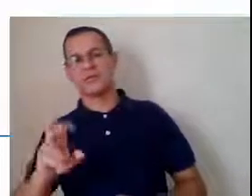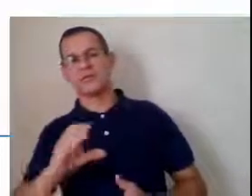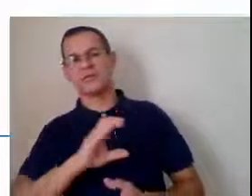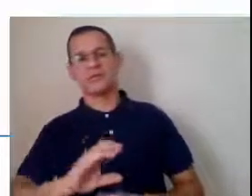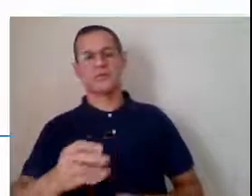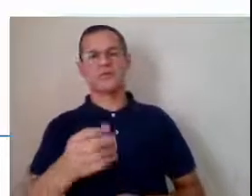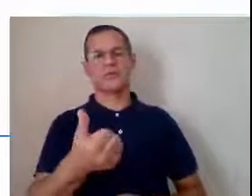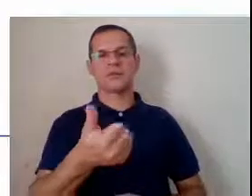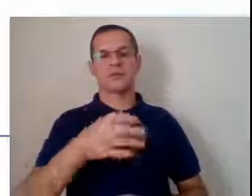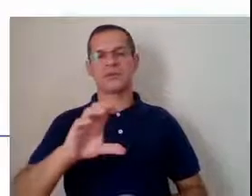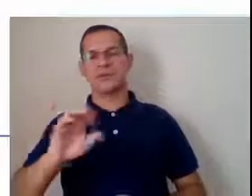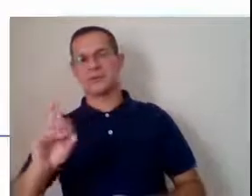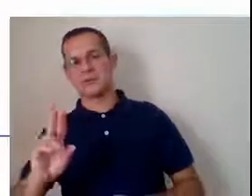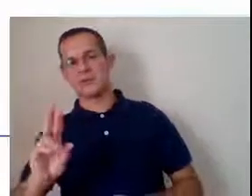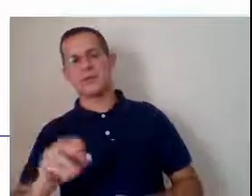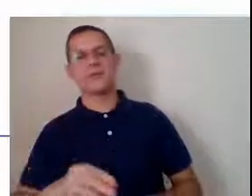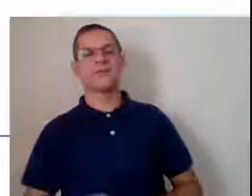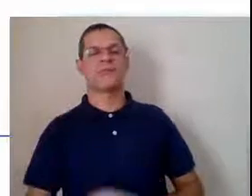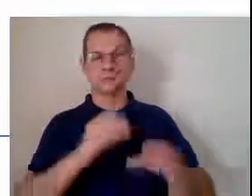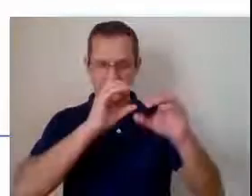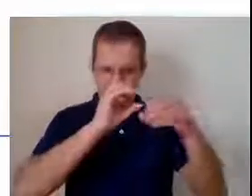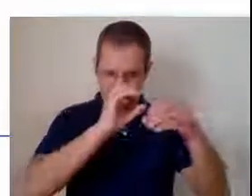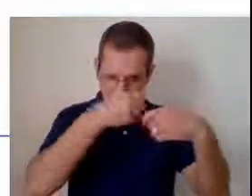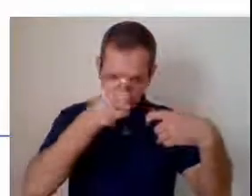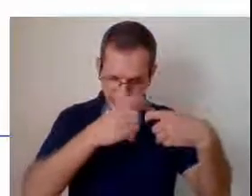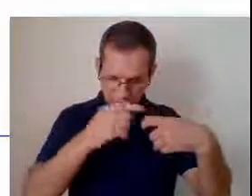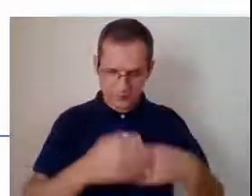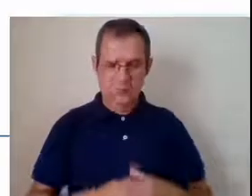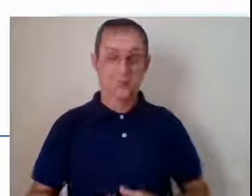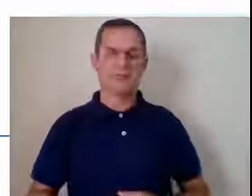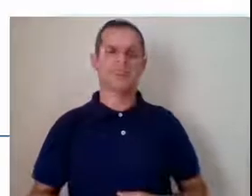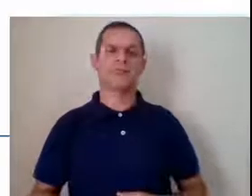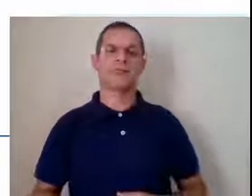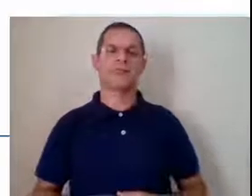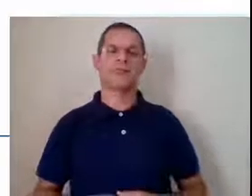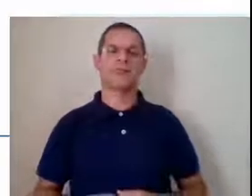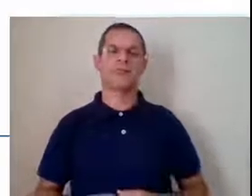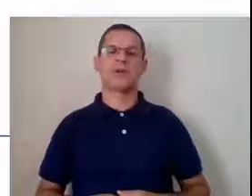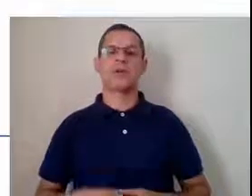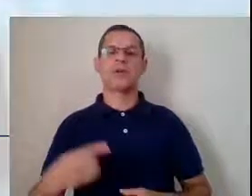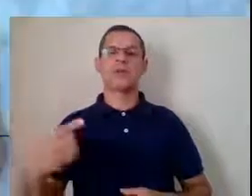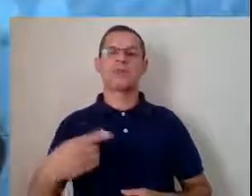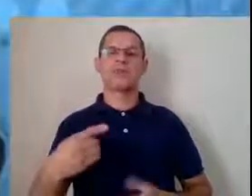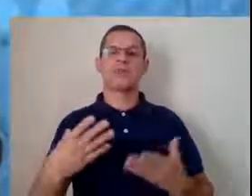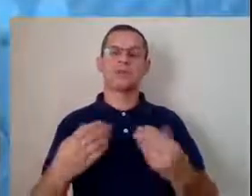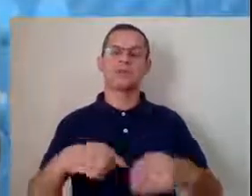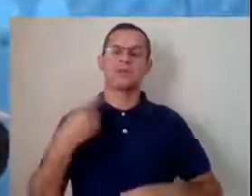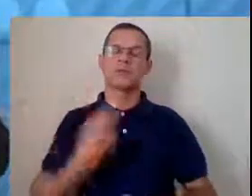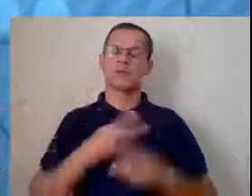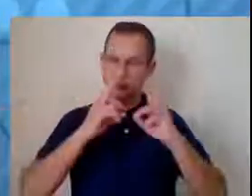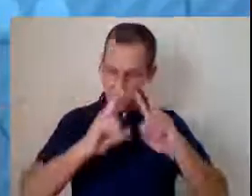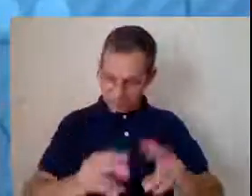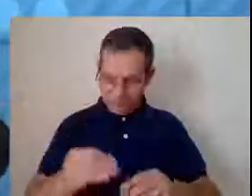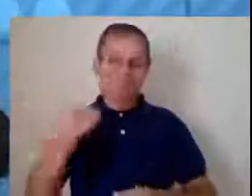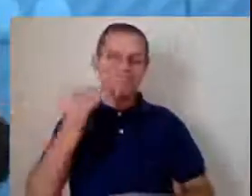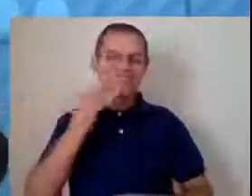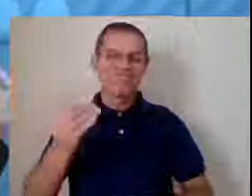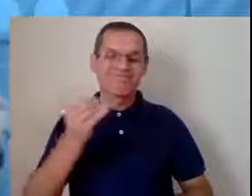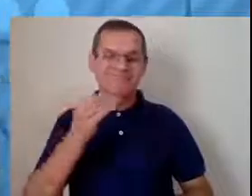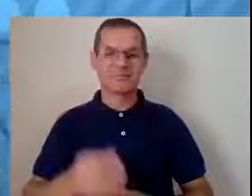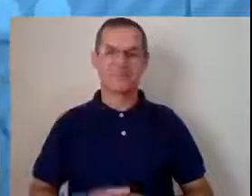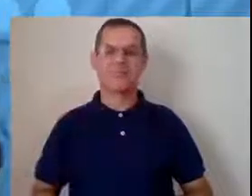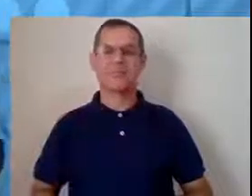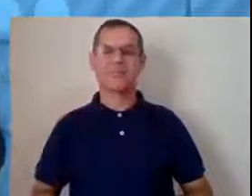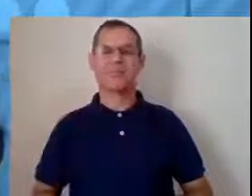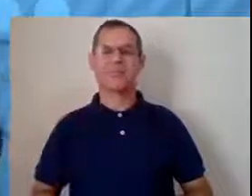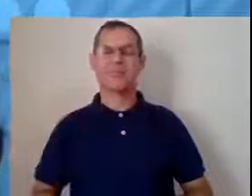investidos R$600, e as consultas caíram muito. Então, aqui nós estamos vendo claramente que